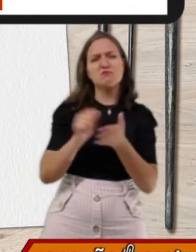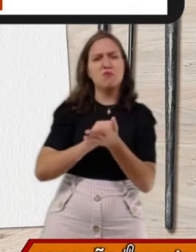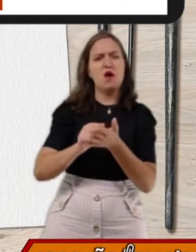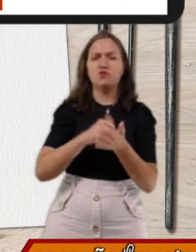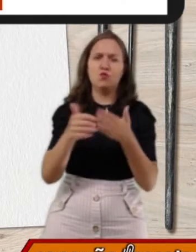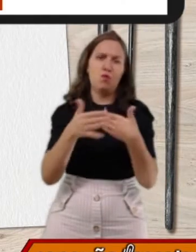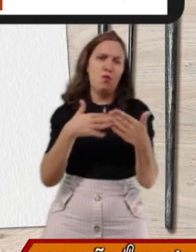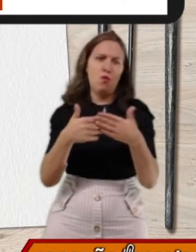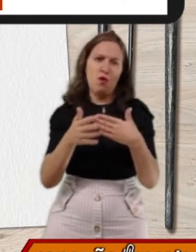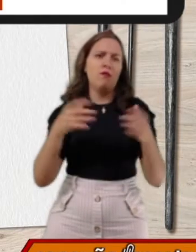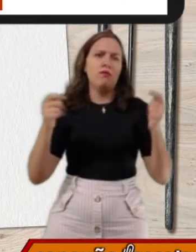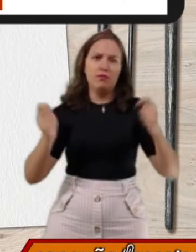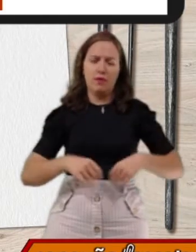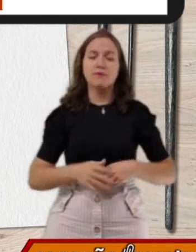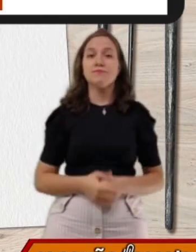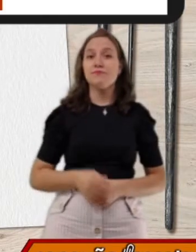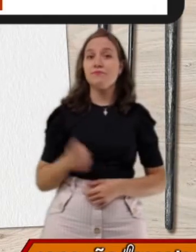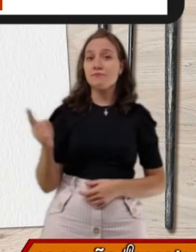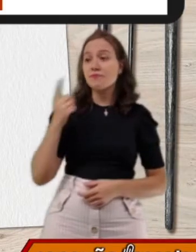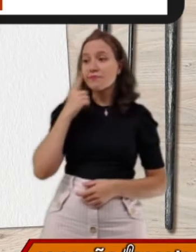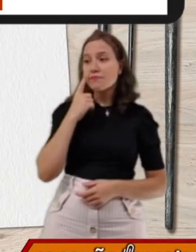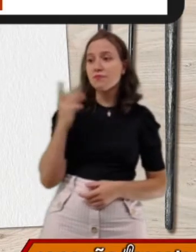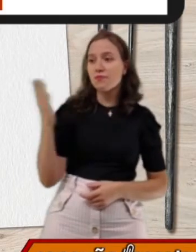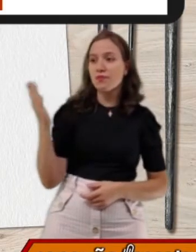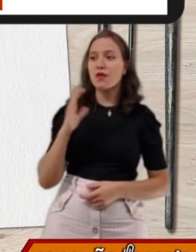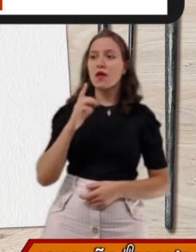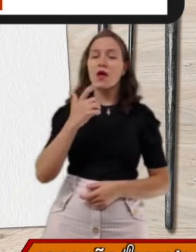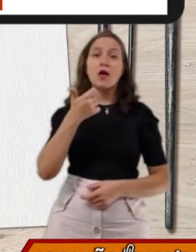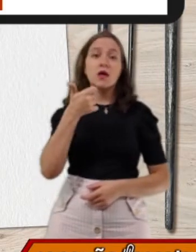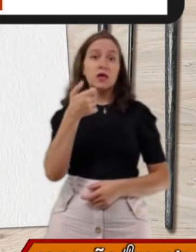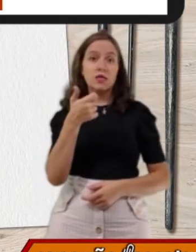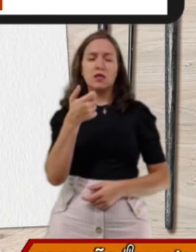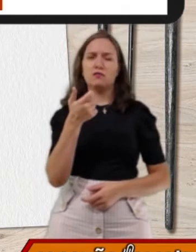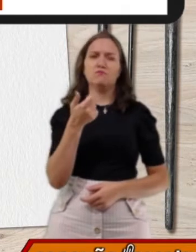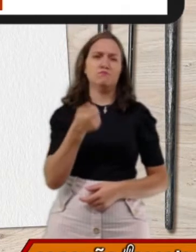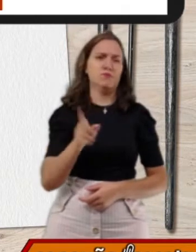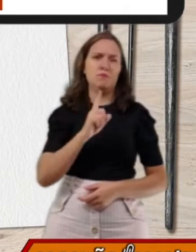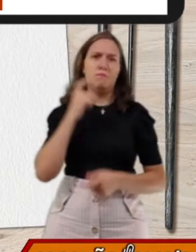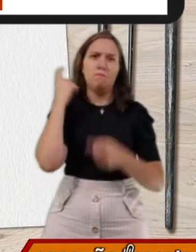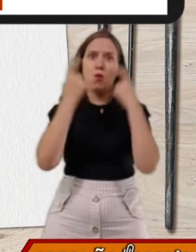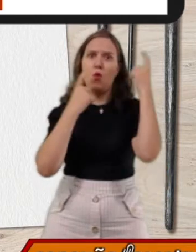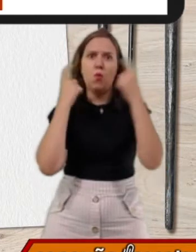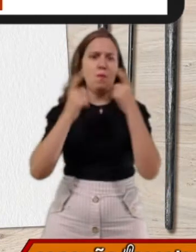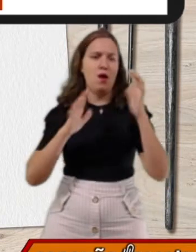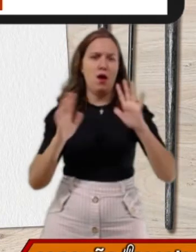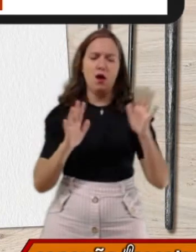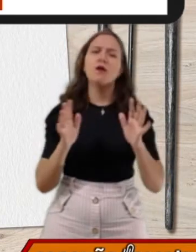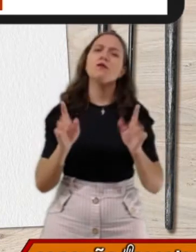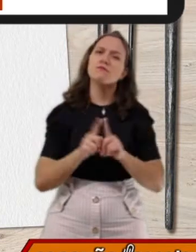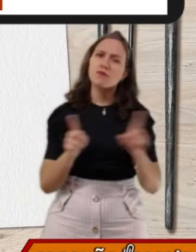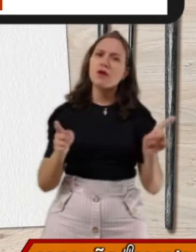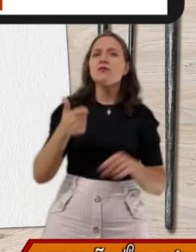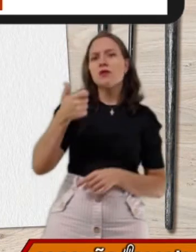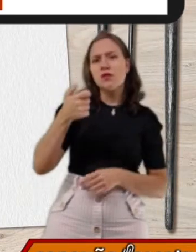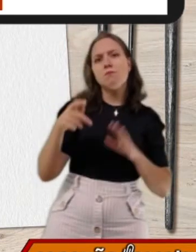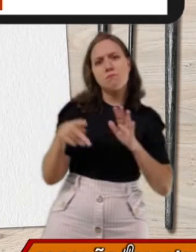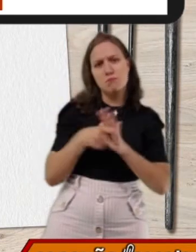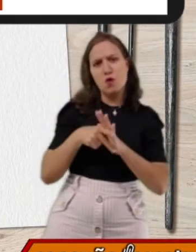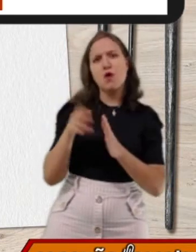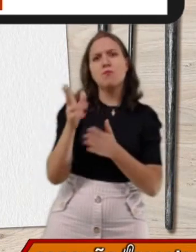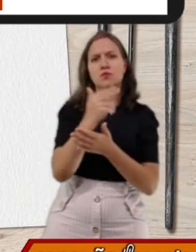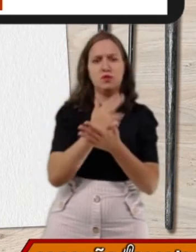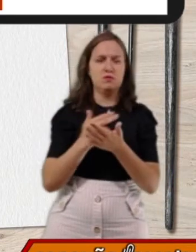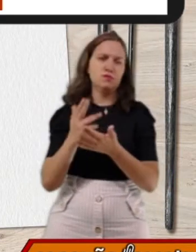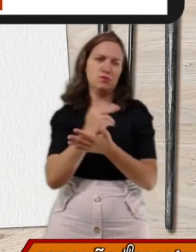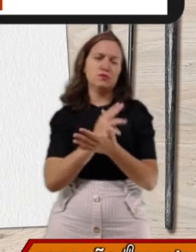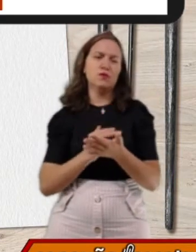e aqui estão algumas canetas de nanquim não precisa se preocupar com isso mas é para você saber que tem que existe e que